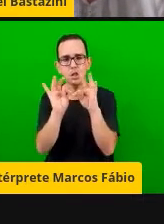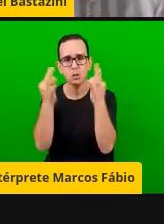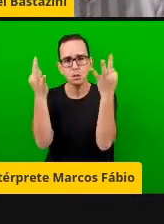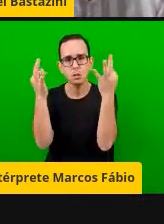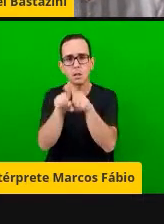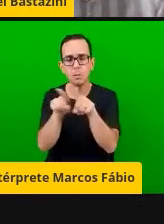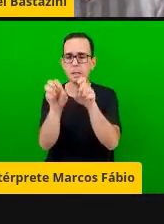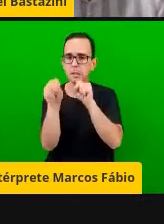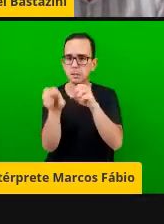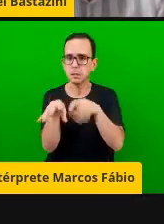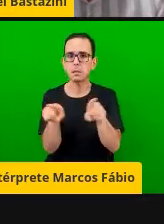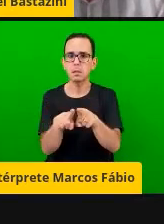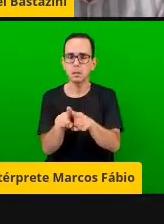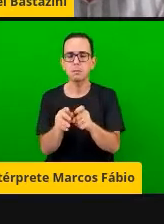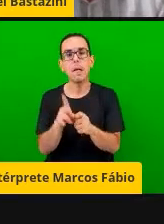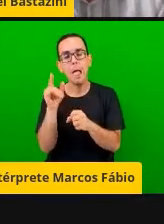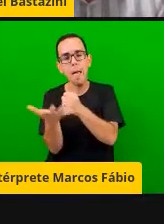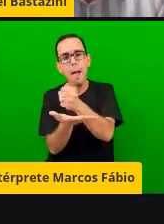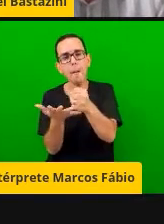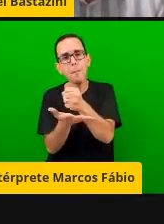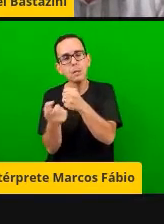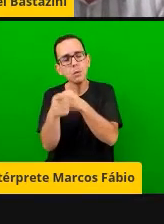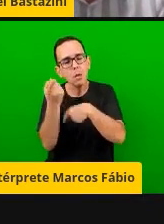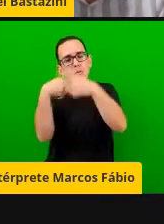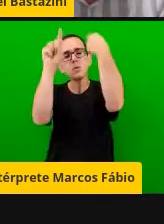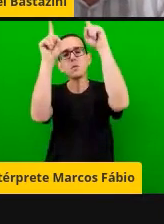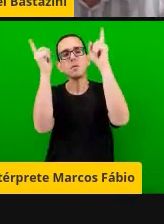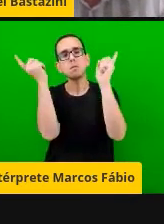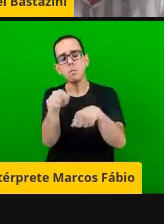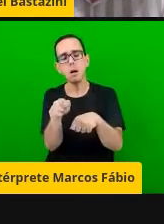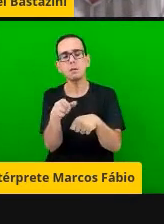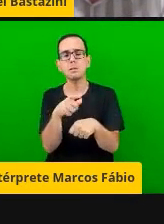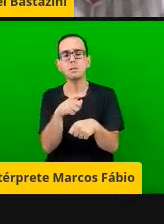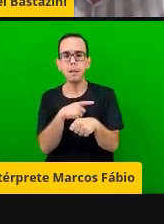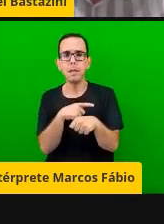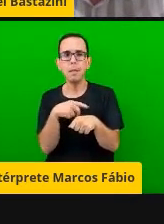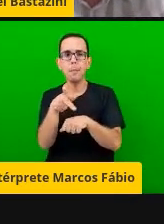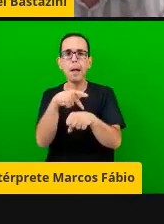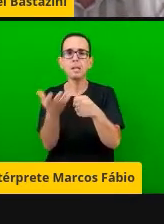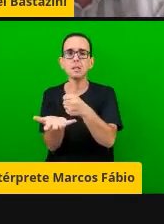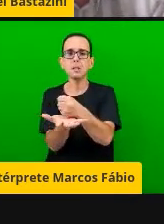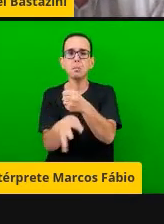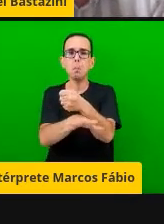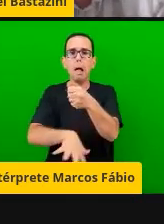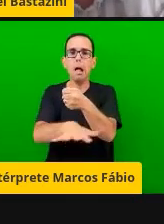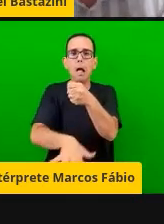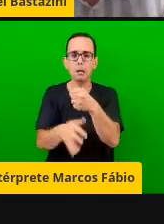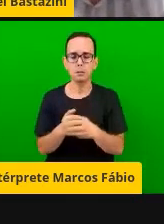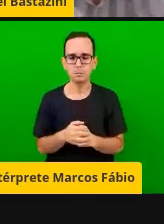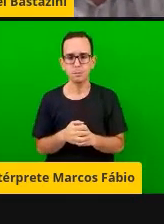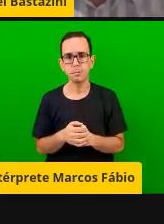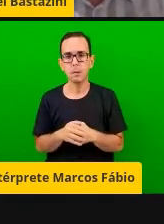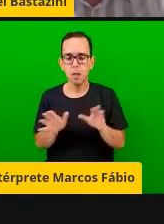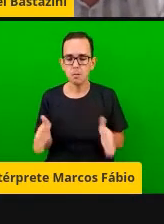educação, que é a base para você superar a sua condição de subdesenvolvimento. Em relação aos investimentos